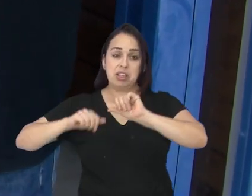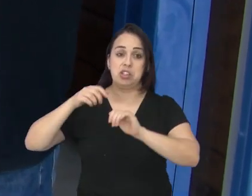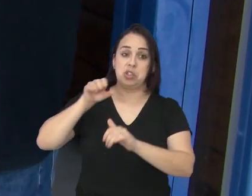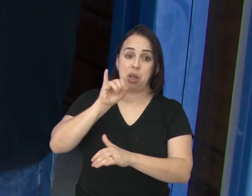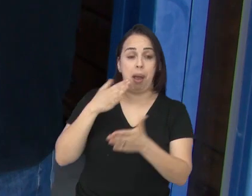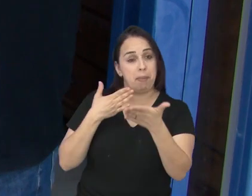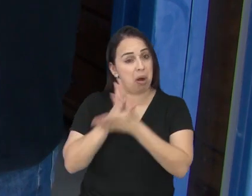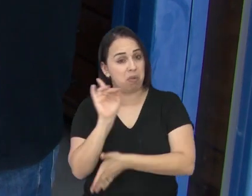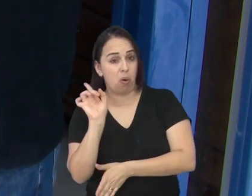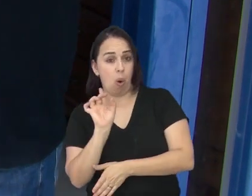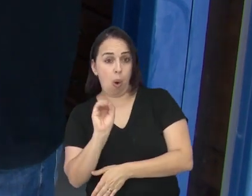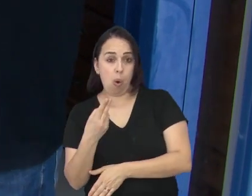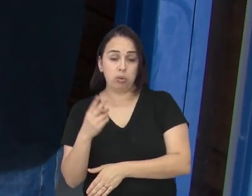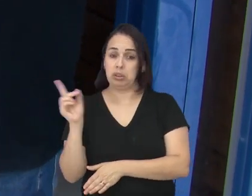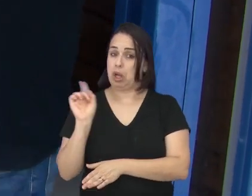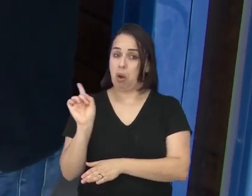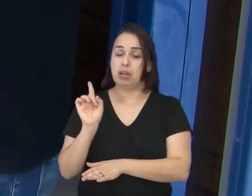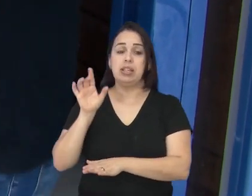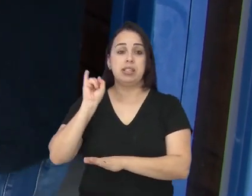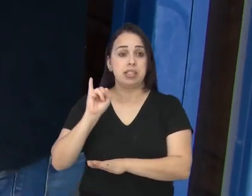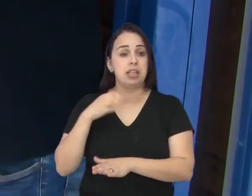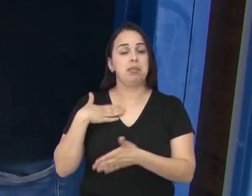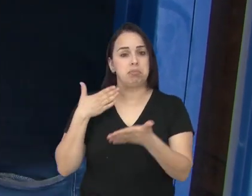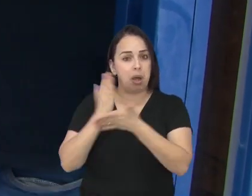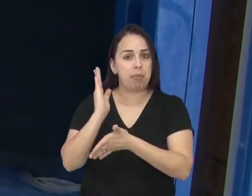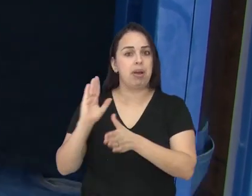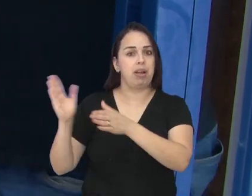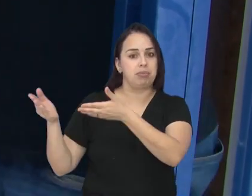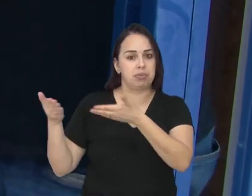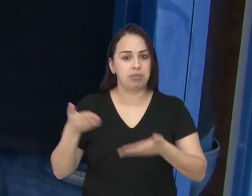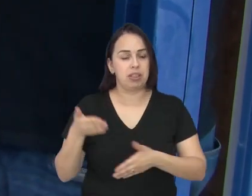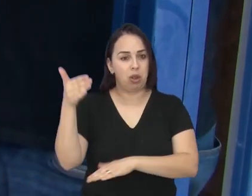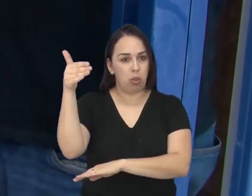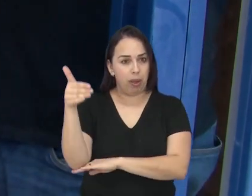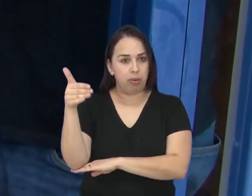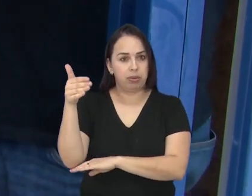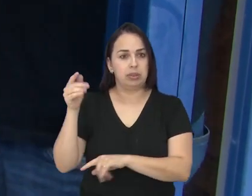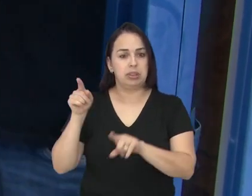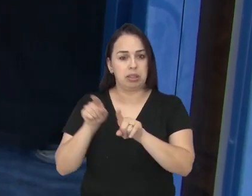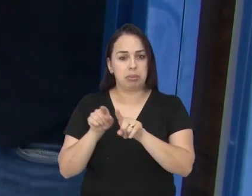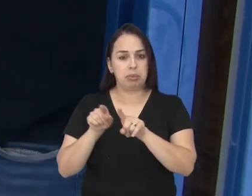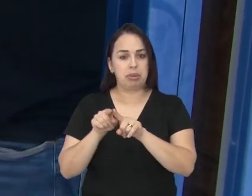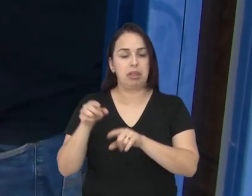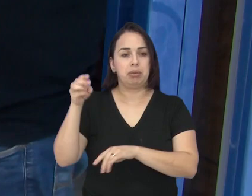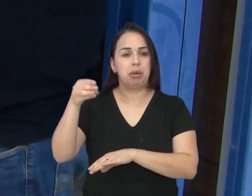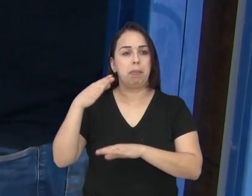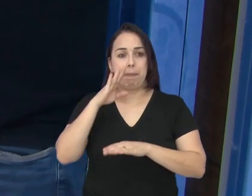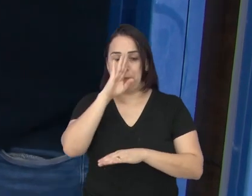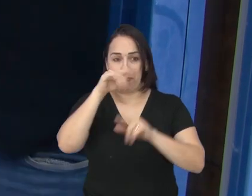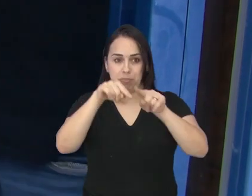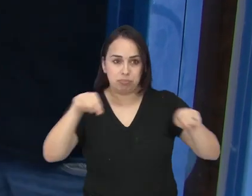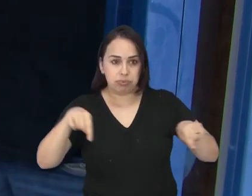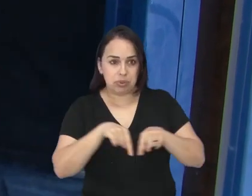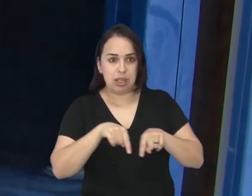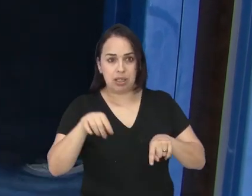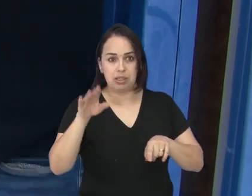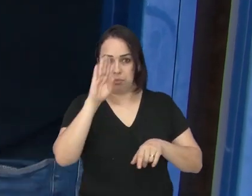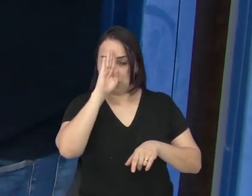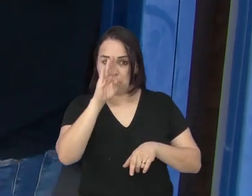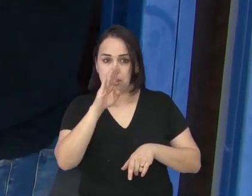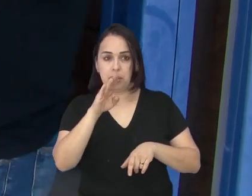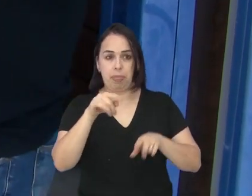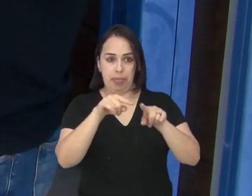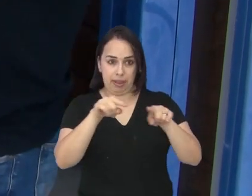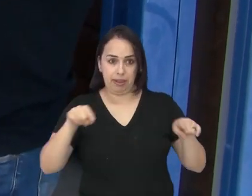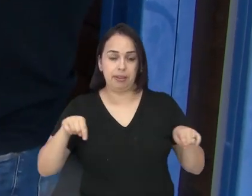o projeto, ela vem, se hospeda. Aqui tem, esse aqui é o apartamento principal, que é o apartamento aqui do mezanino do